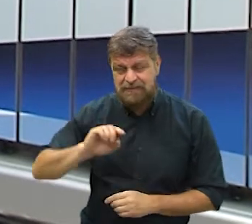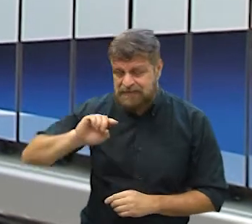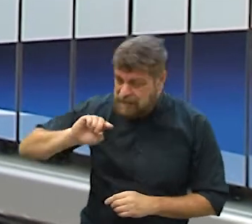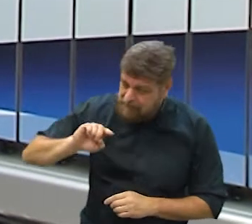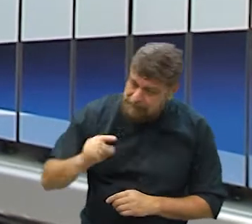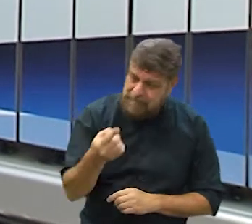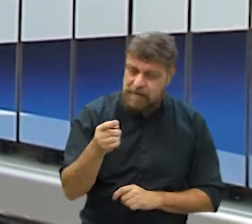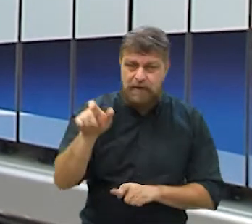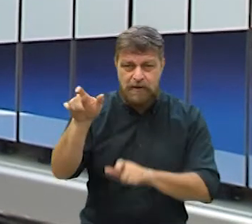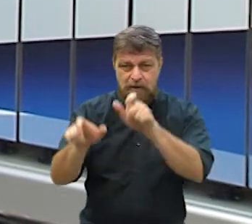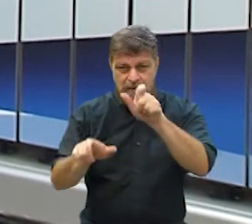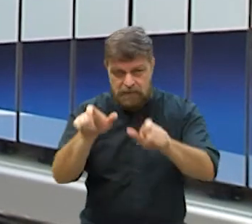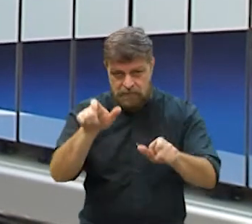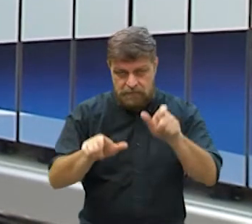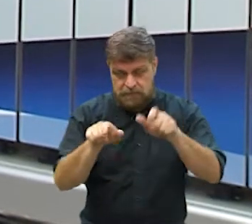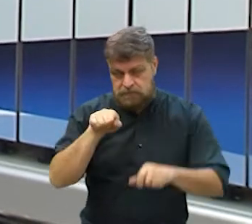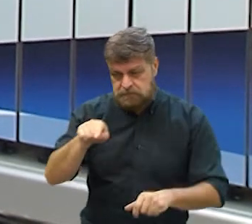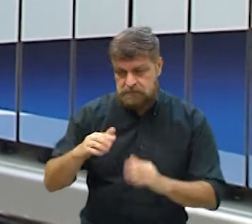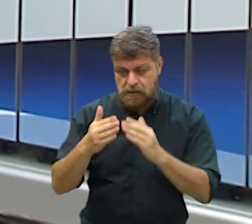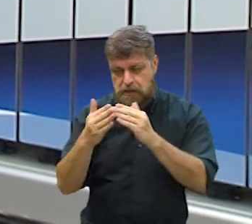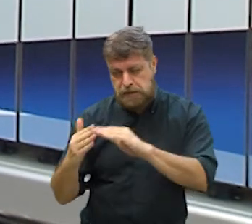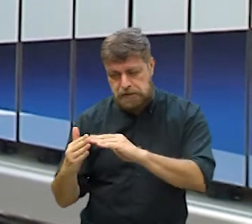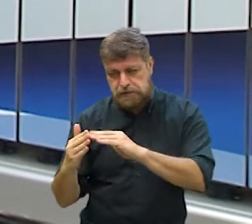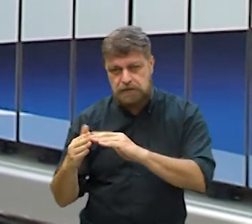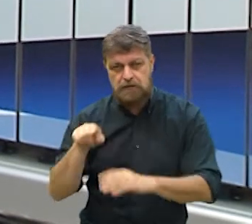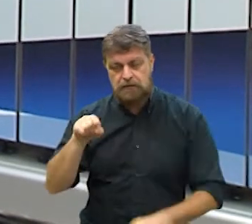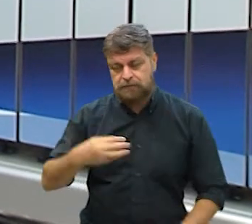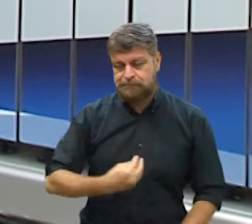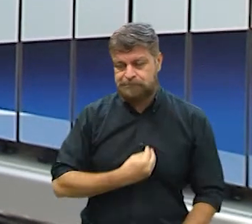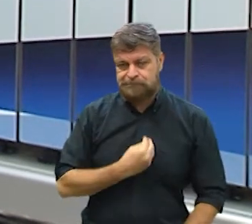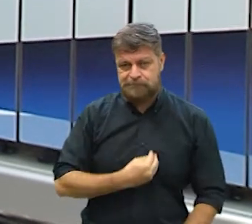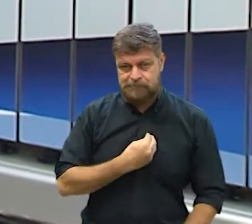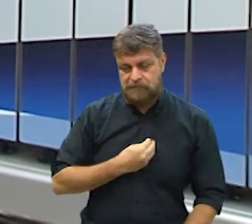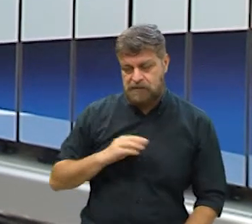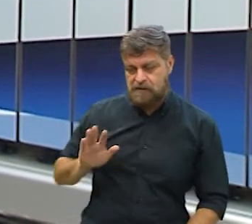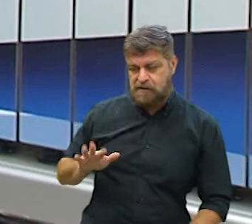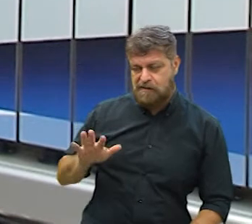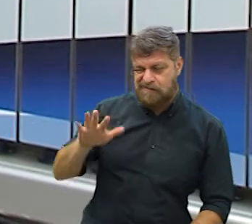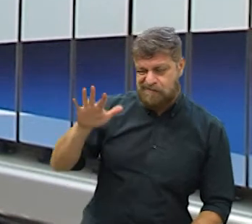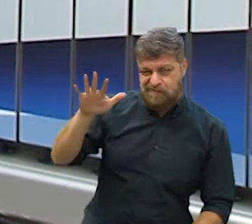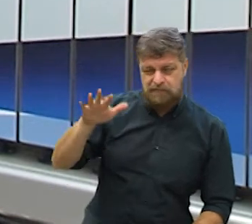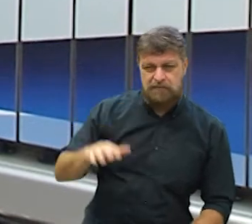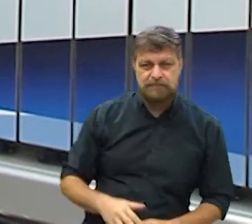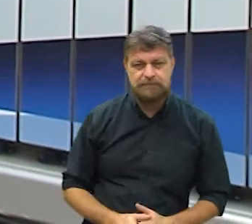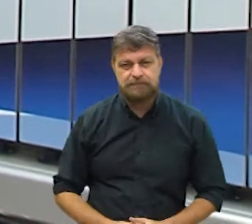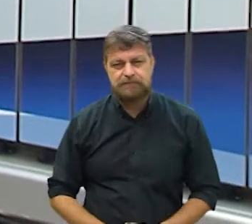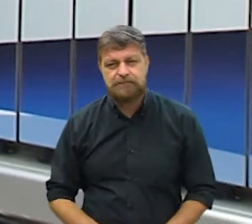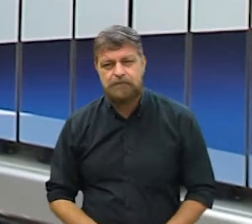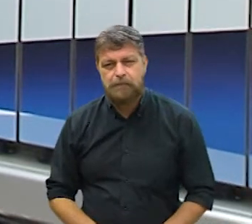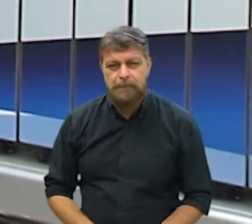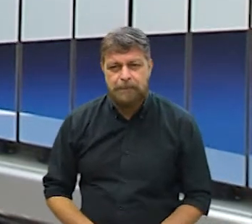pessoas, 450 mil pessoas vivendo nesta situação.